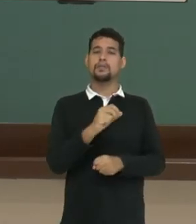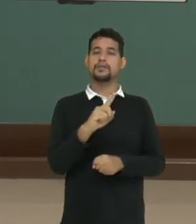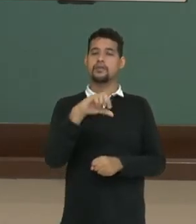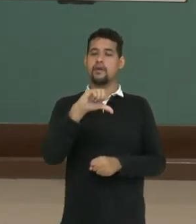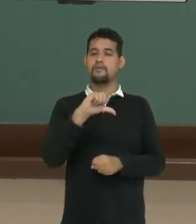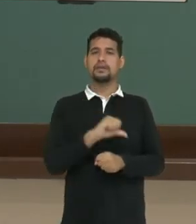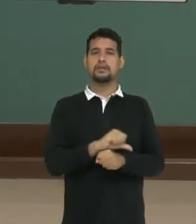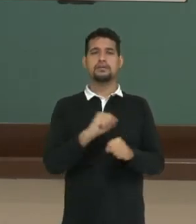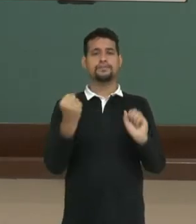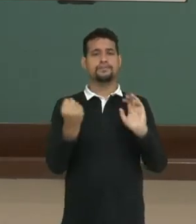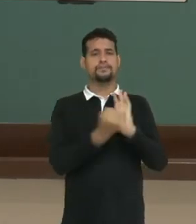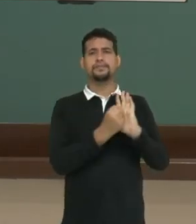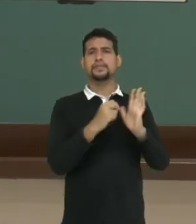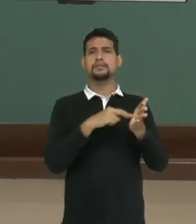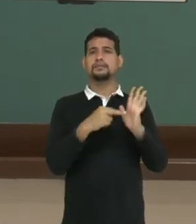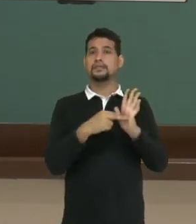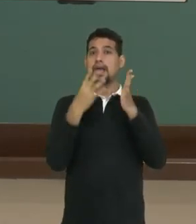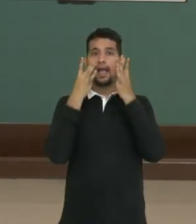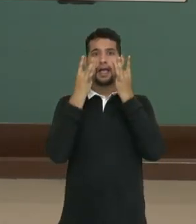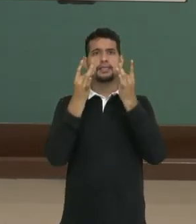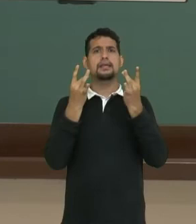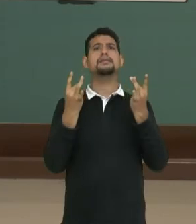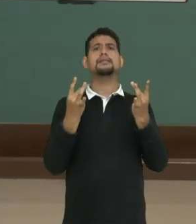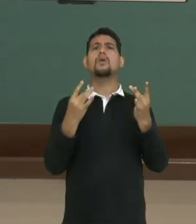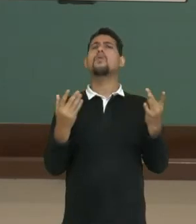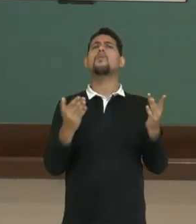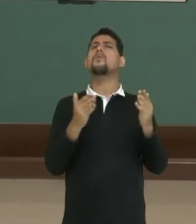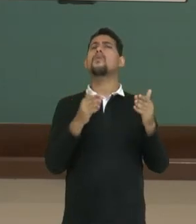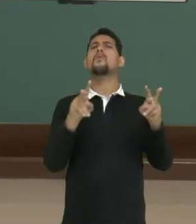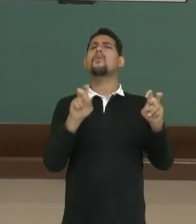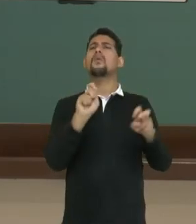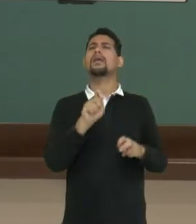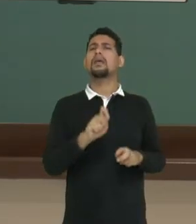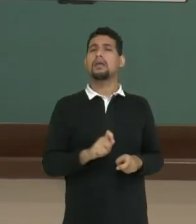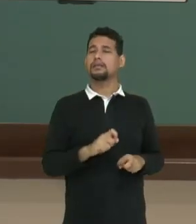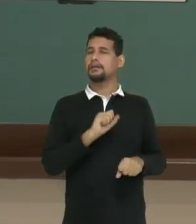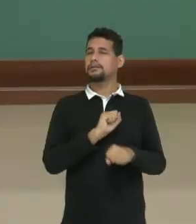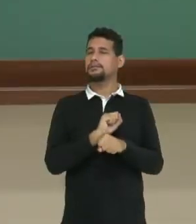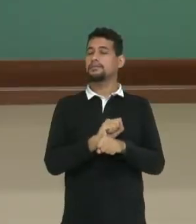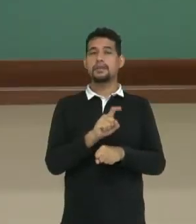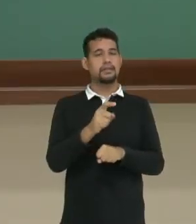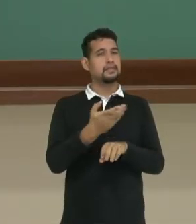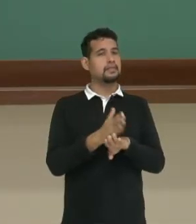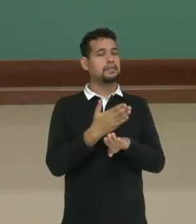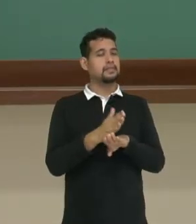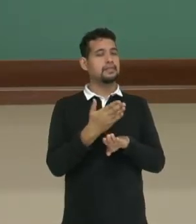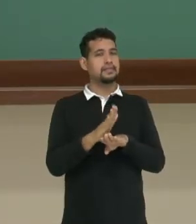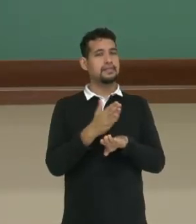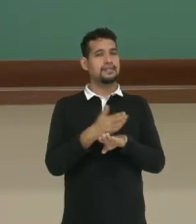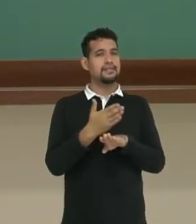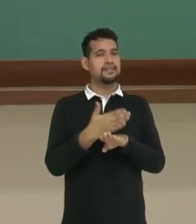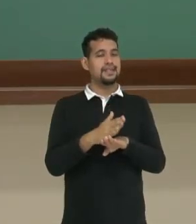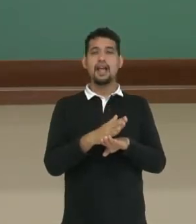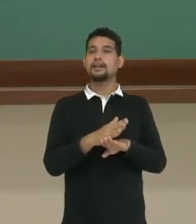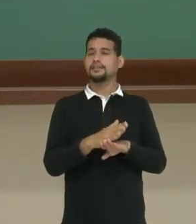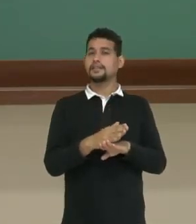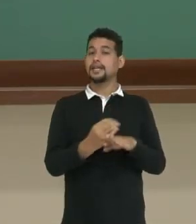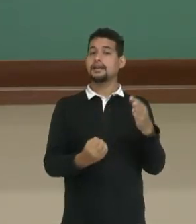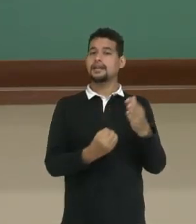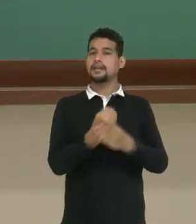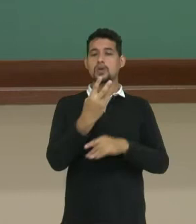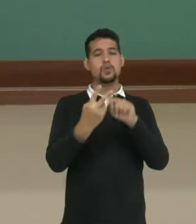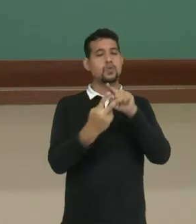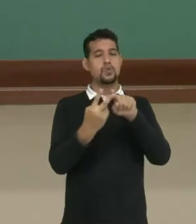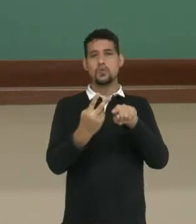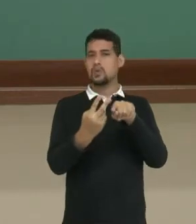desse cartaz busca chamar a atenção para qual fato? Então, um tempo para vocês treinarem a proficiência na língua escrita, elaborando 2 ou